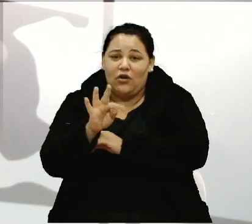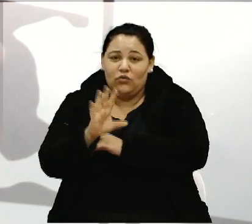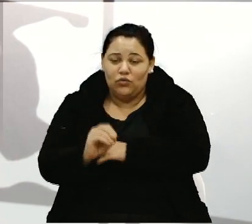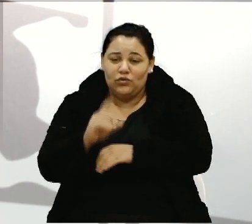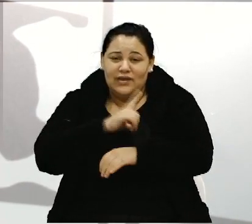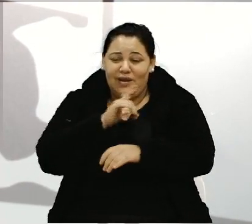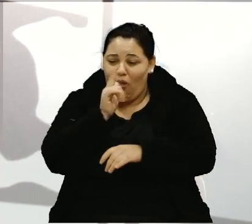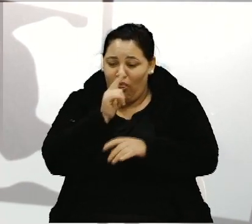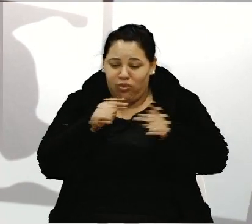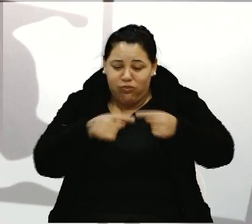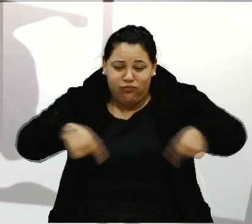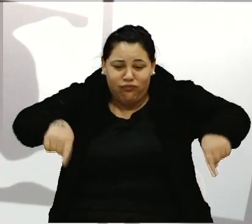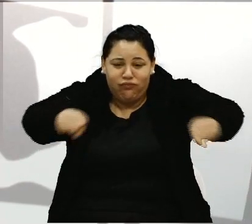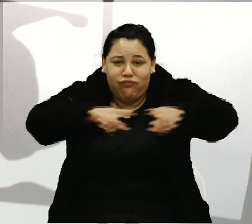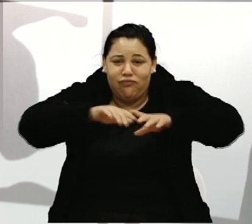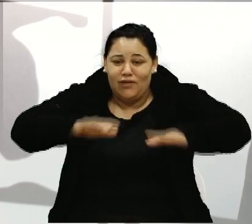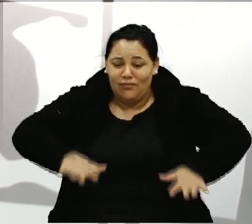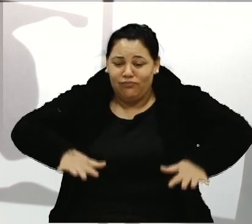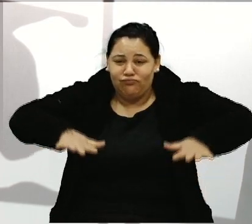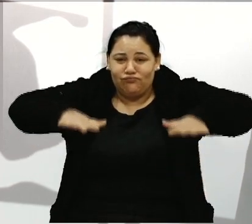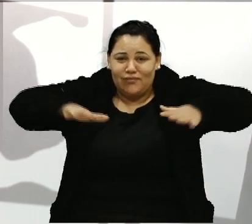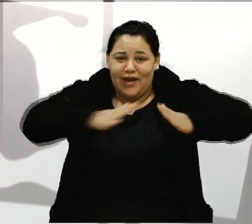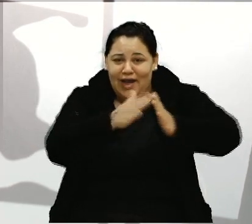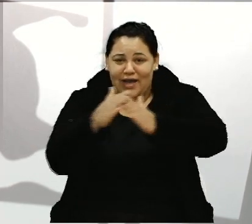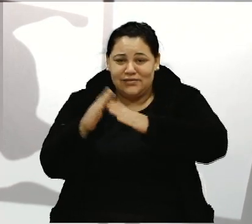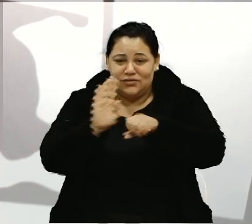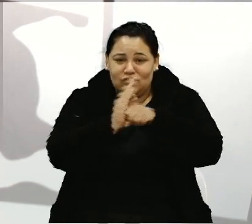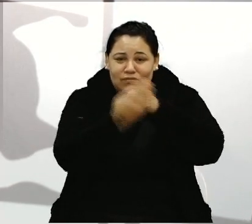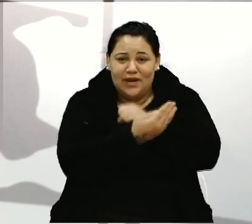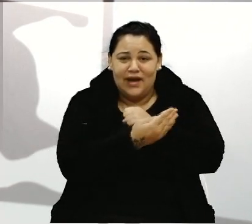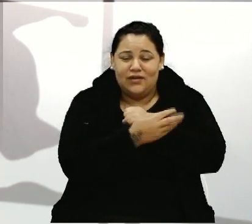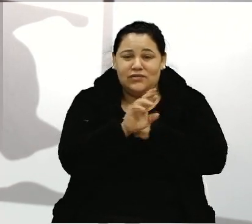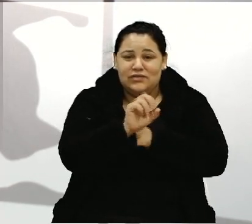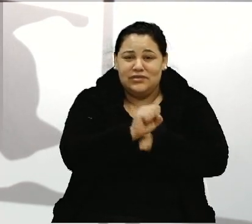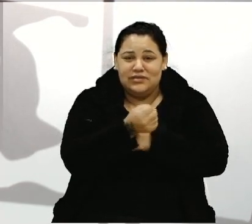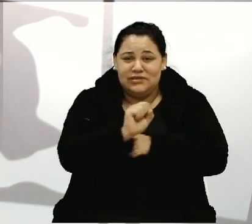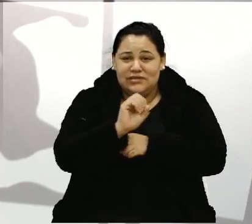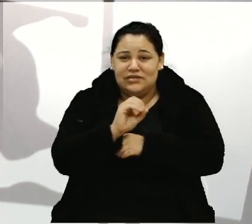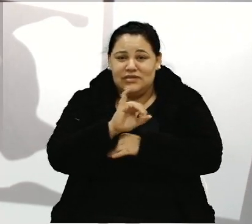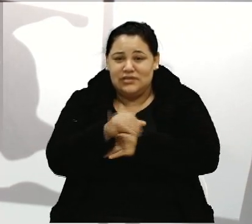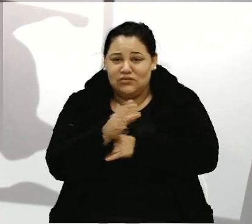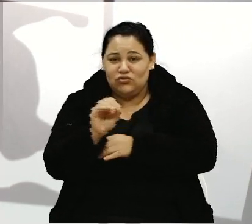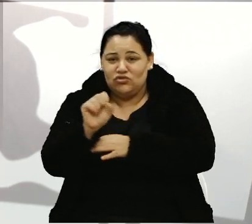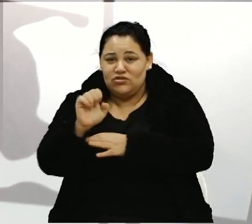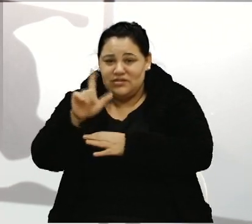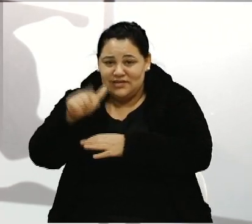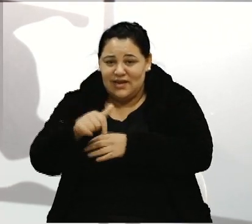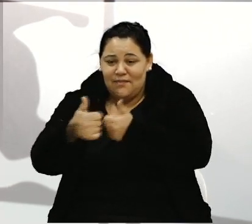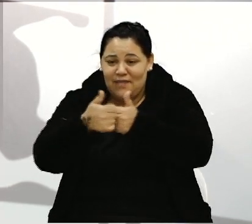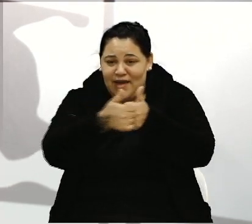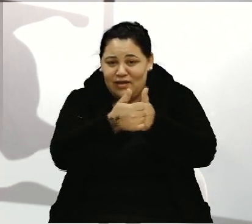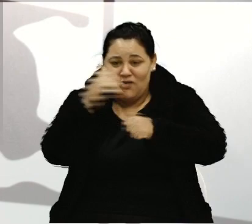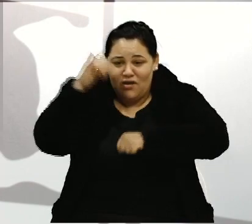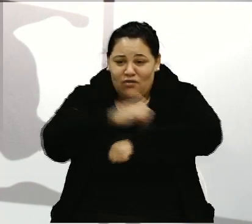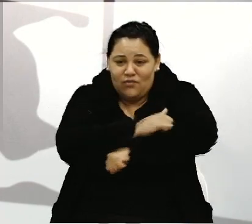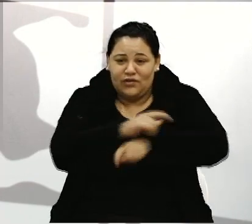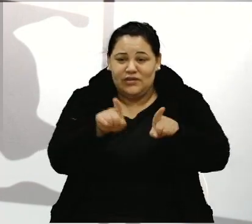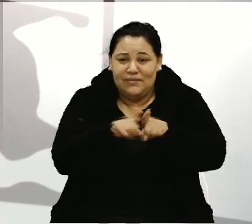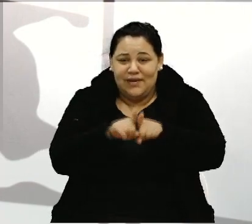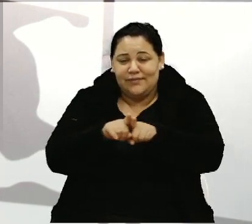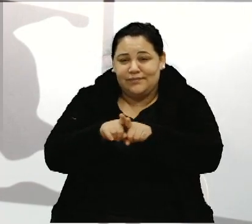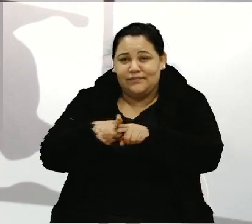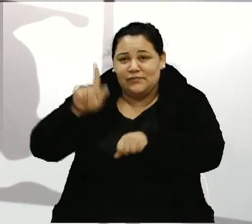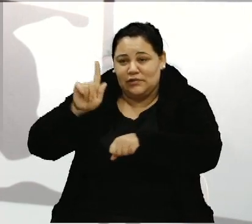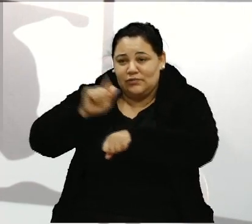Planalto, alagou muitas casas, o bairro Reolon, São José, também trouxe o aeroporto e o bairro Galopes. O bairro Galopes foi o